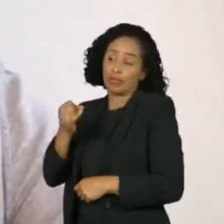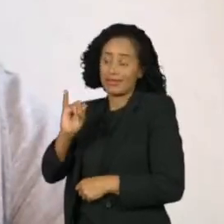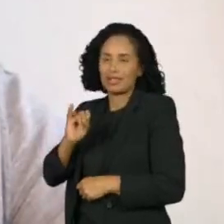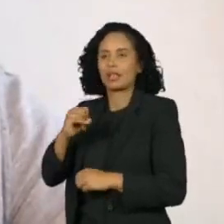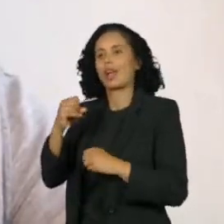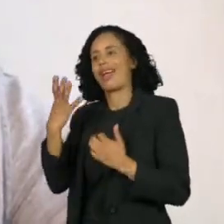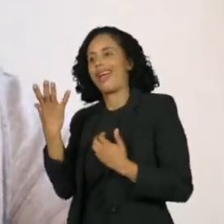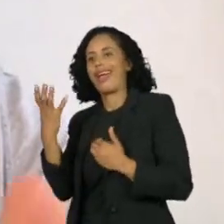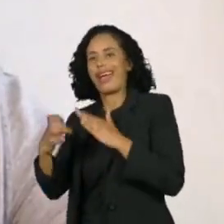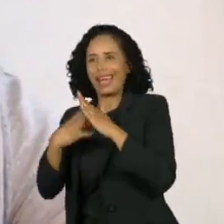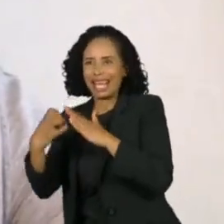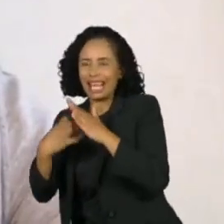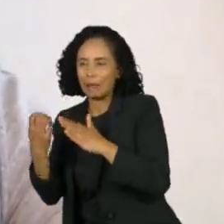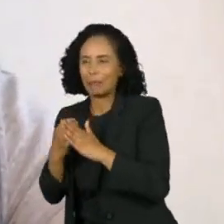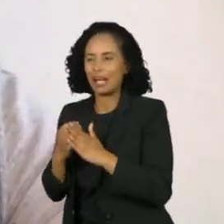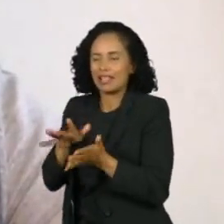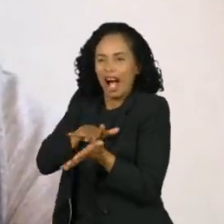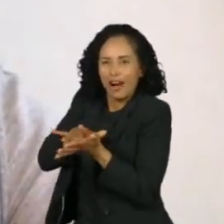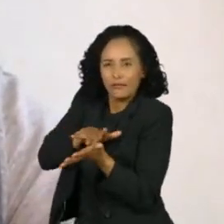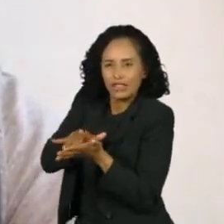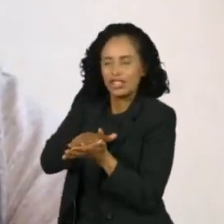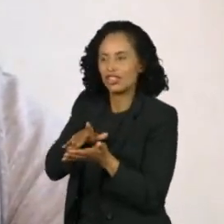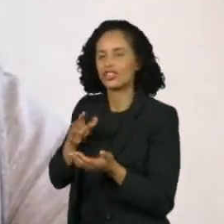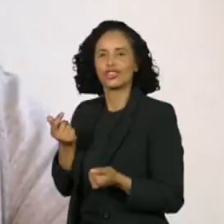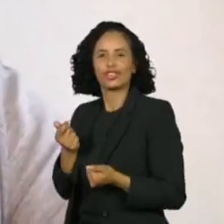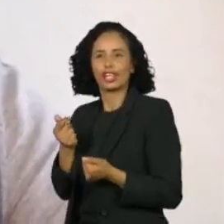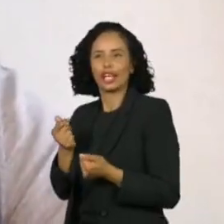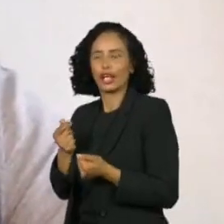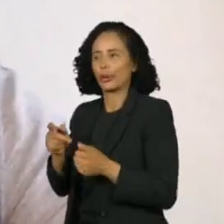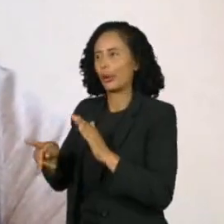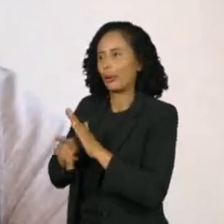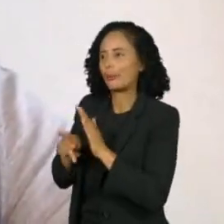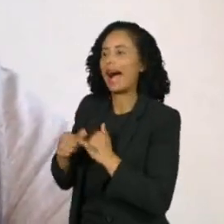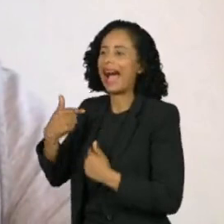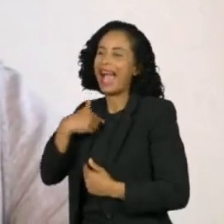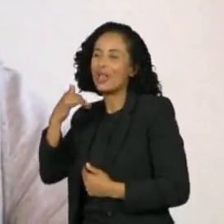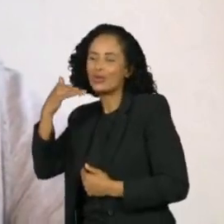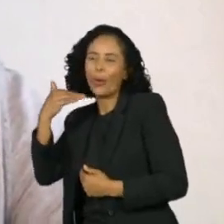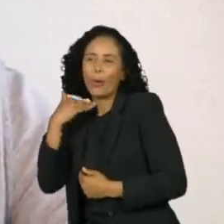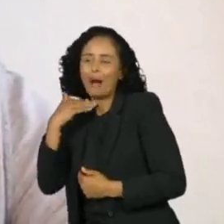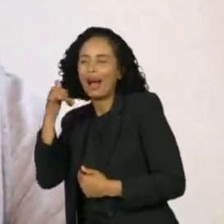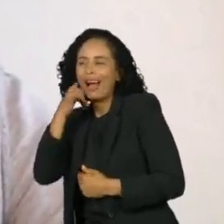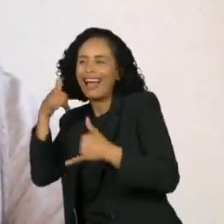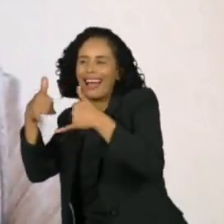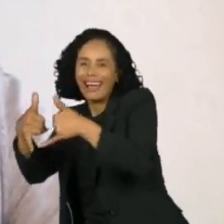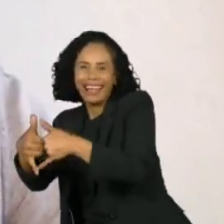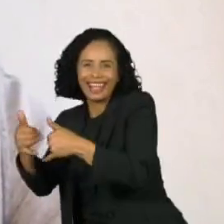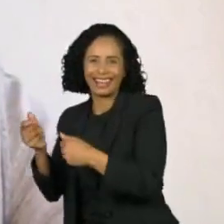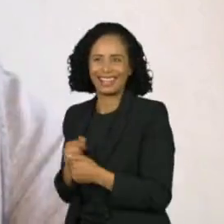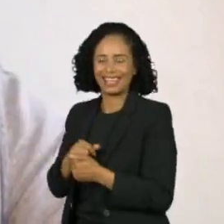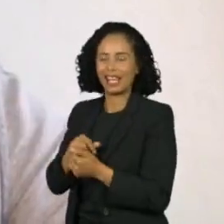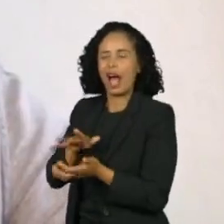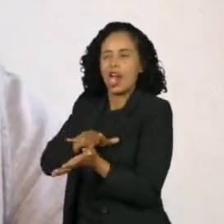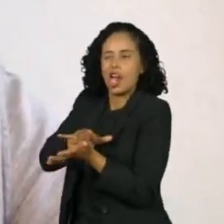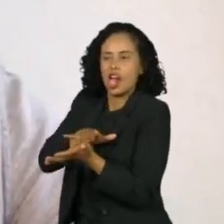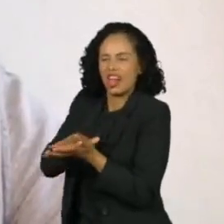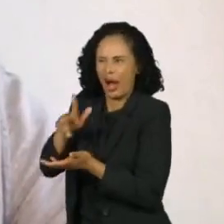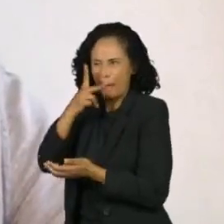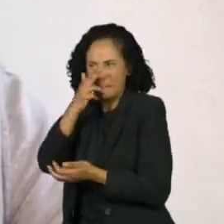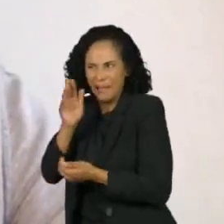um banco, por um call center, por uma empresa que queira te contatar. Por mais legítimos